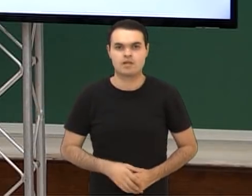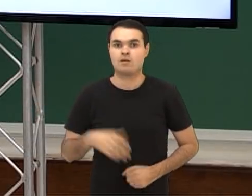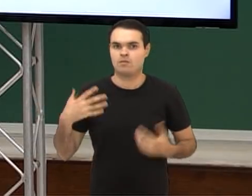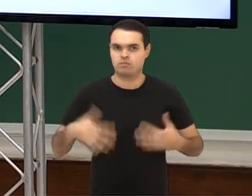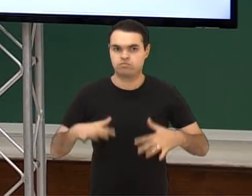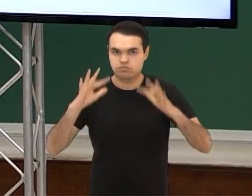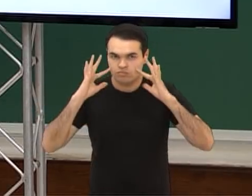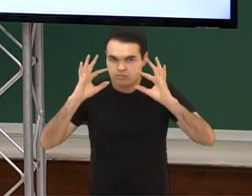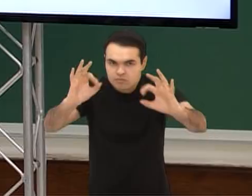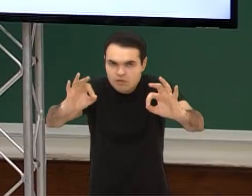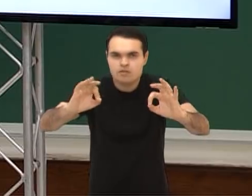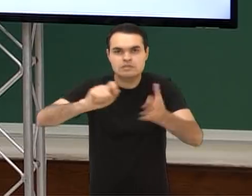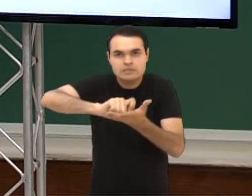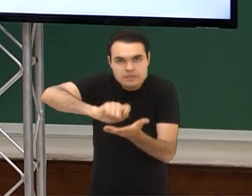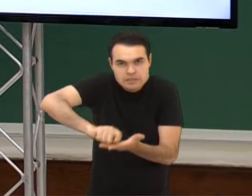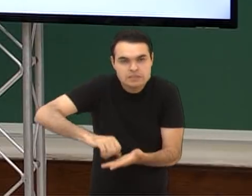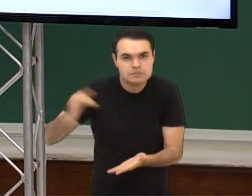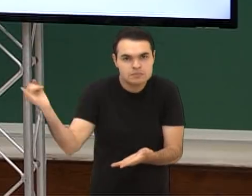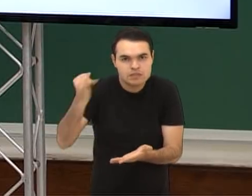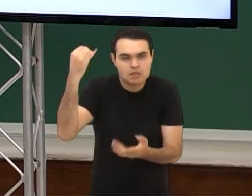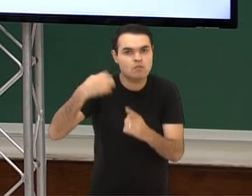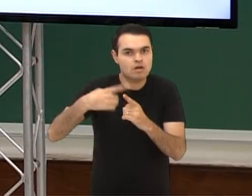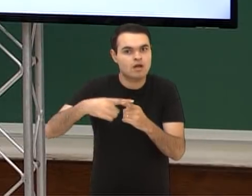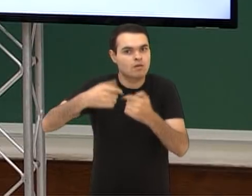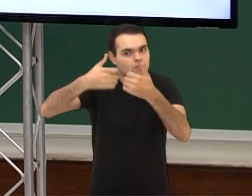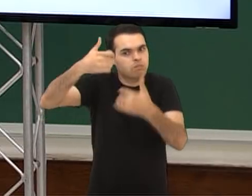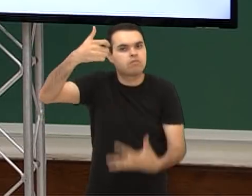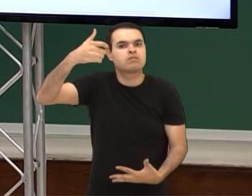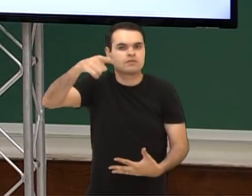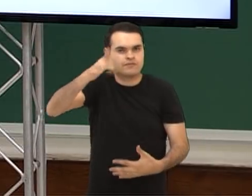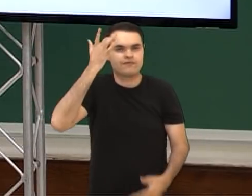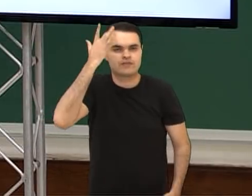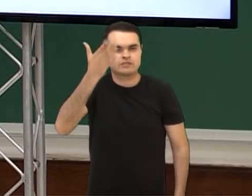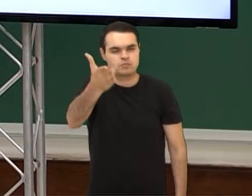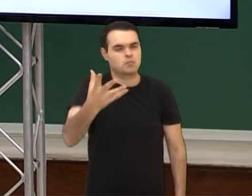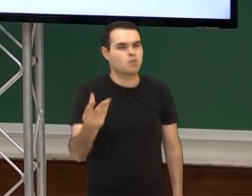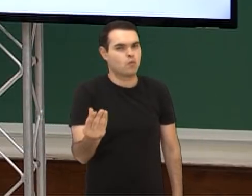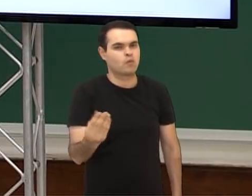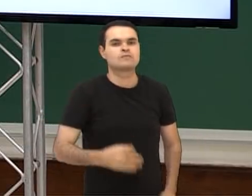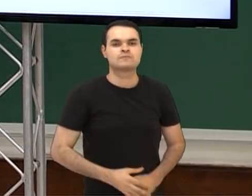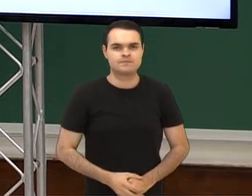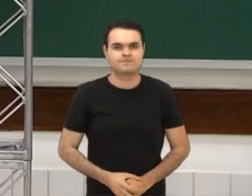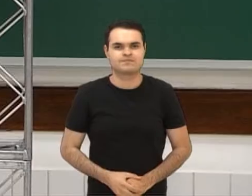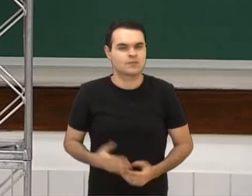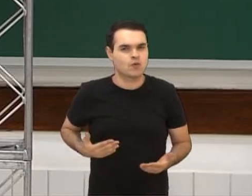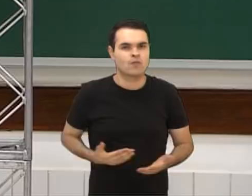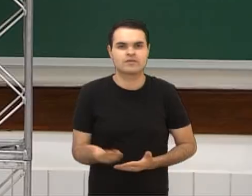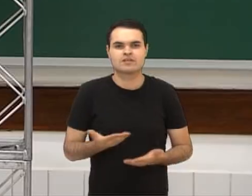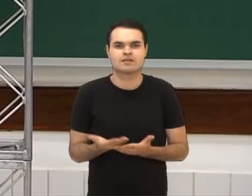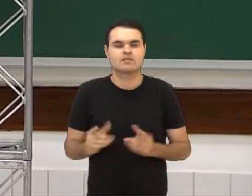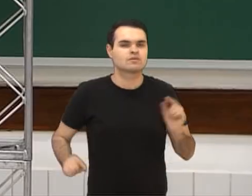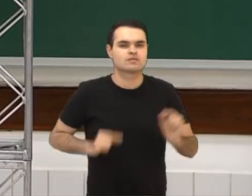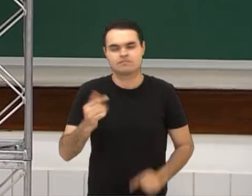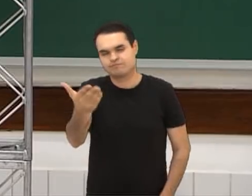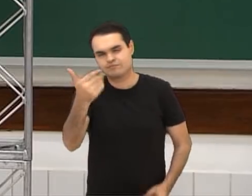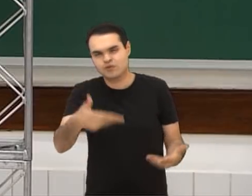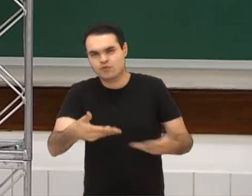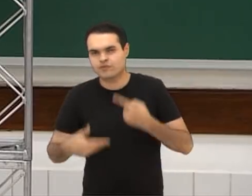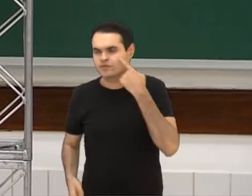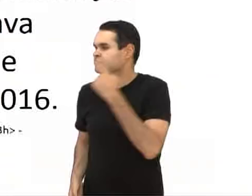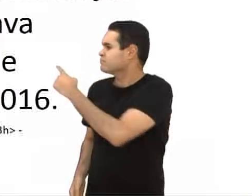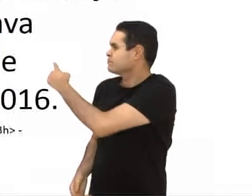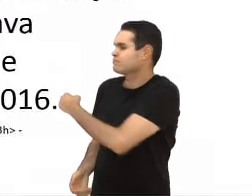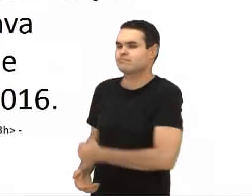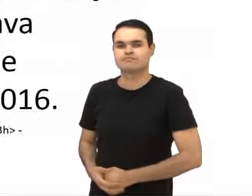assunto. Anota aquilo que você achar bem importante que vai te facilitar muito. Para a gente começar a aula de hoje, te convido a ver